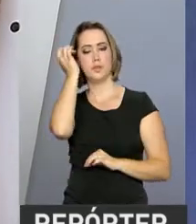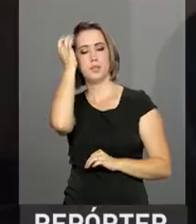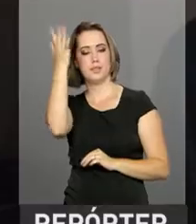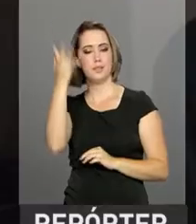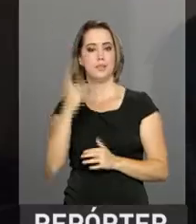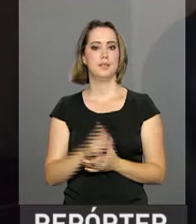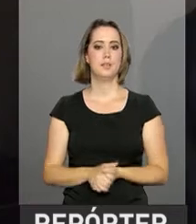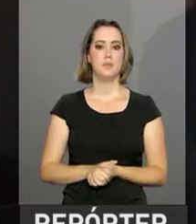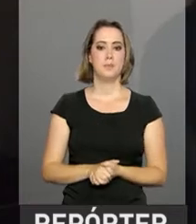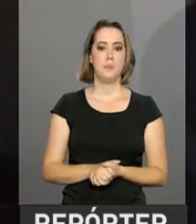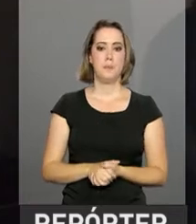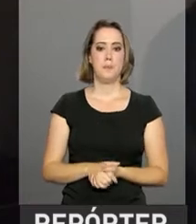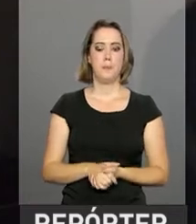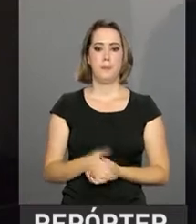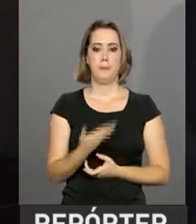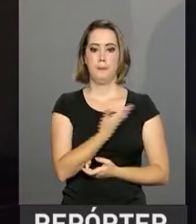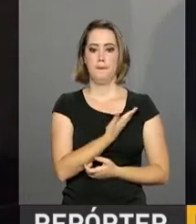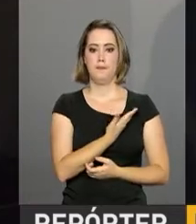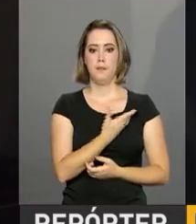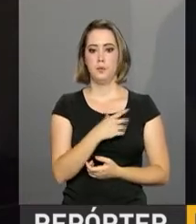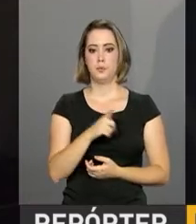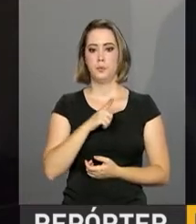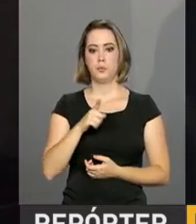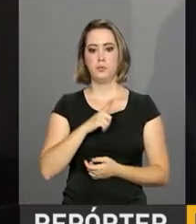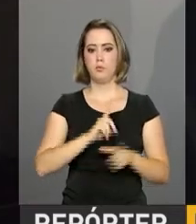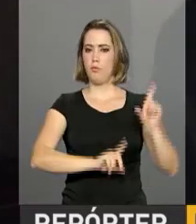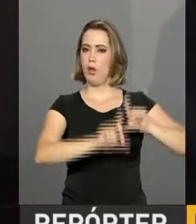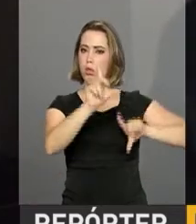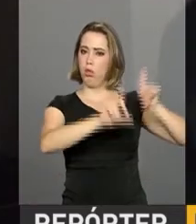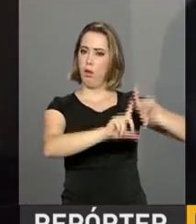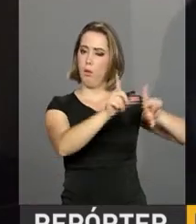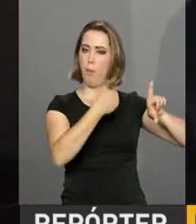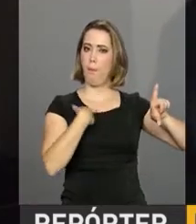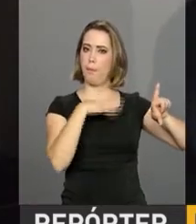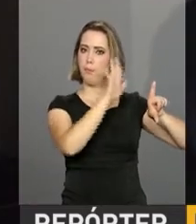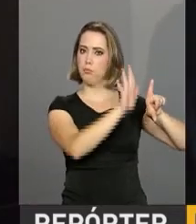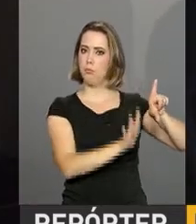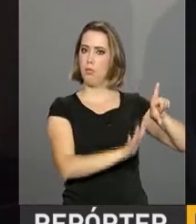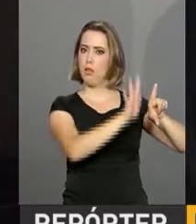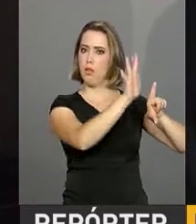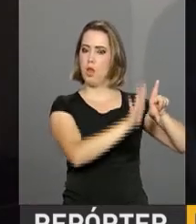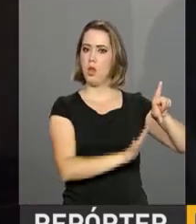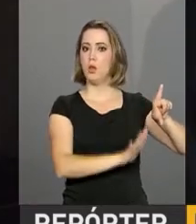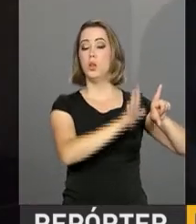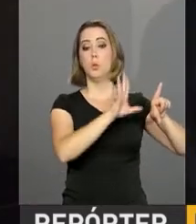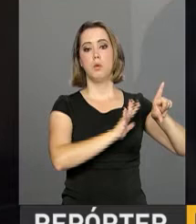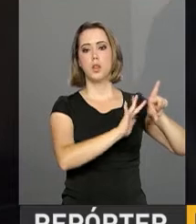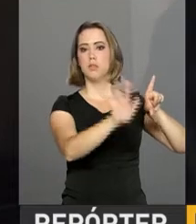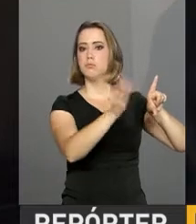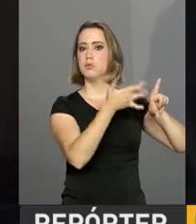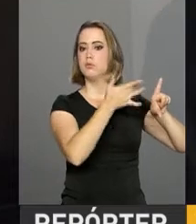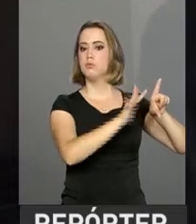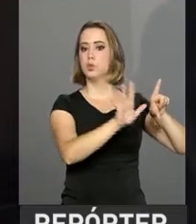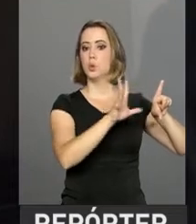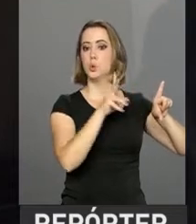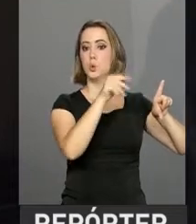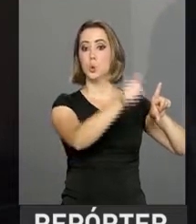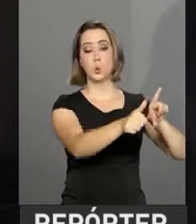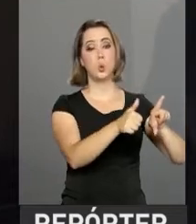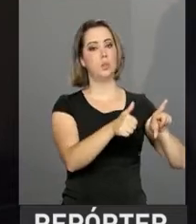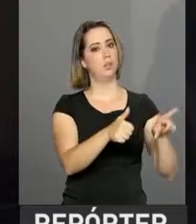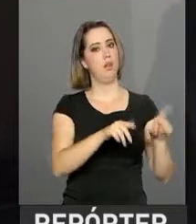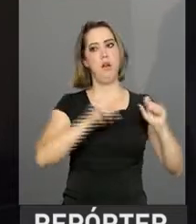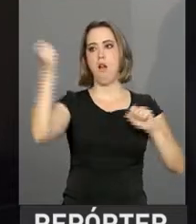dia. Eu tenho um painel eletrônico que ele substitui os interruptores da casa, então todos os circuitos de iluminação estão nesse painel e